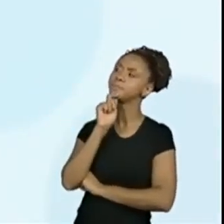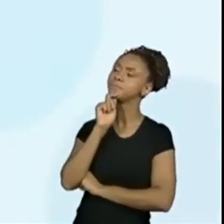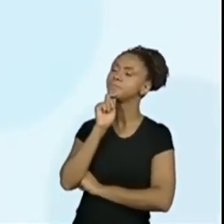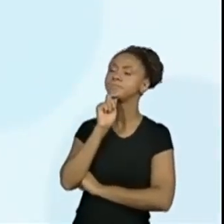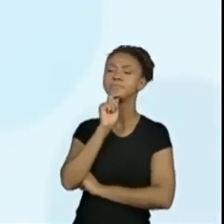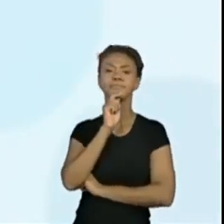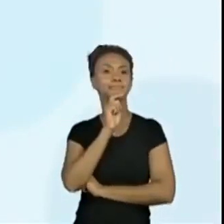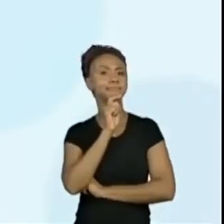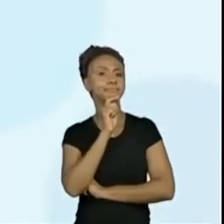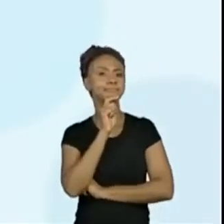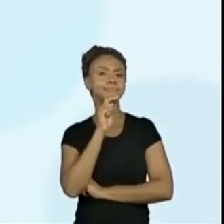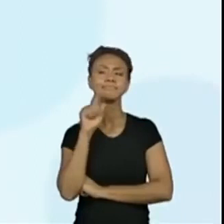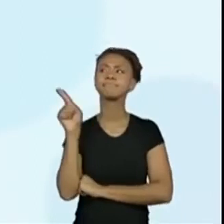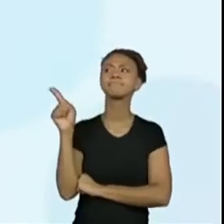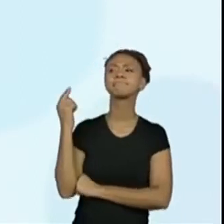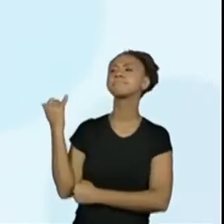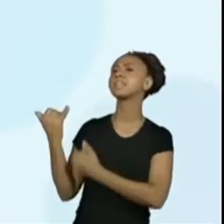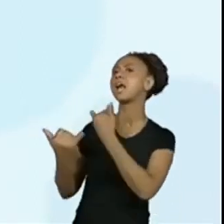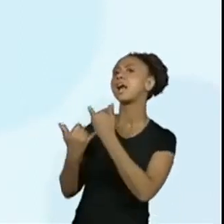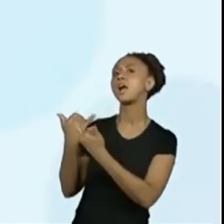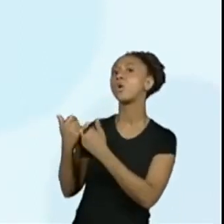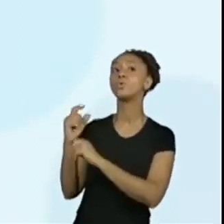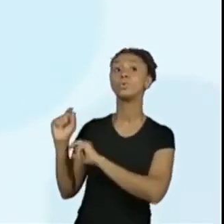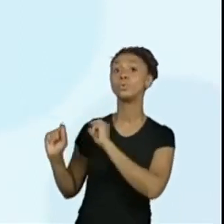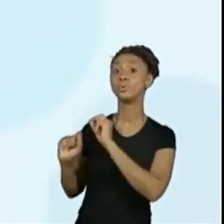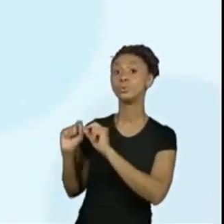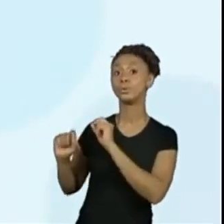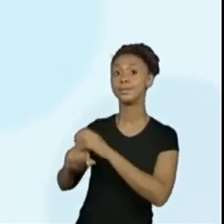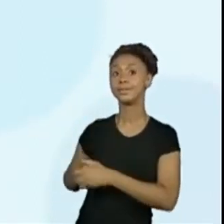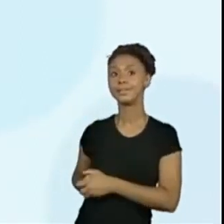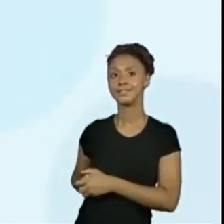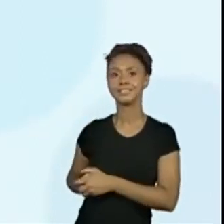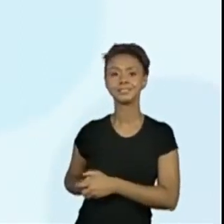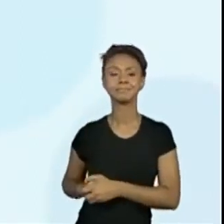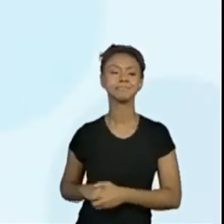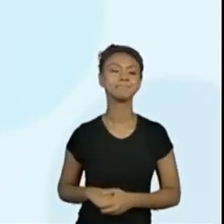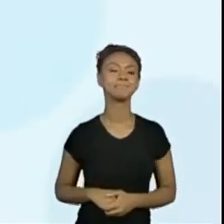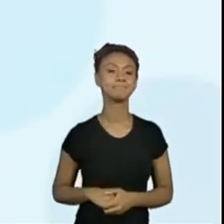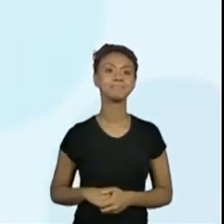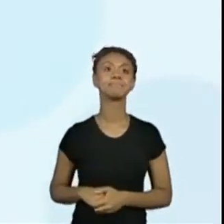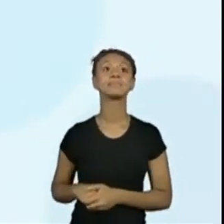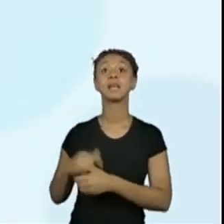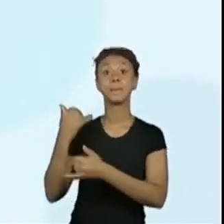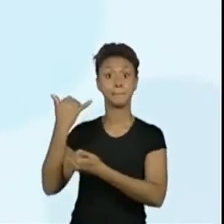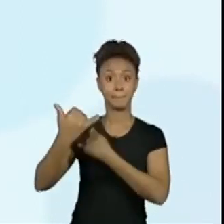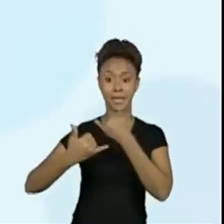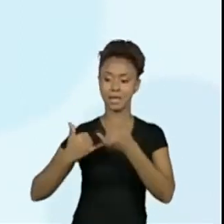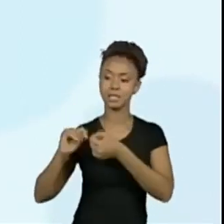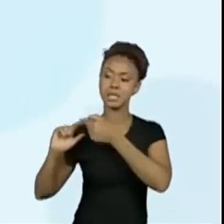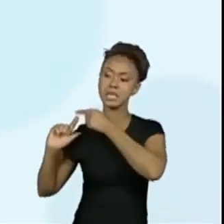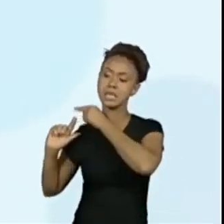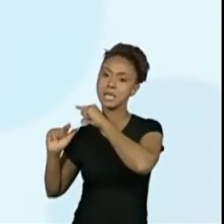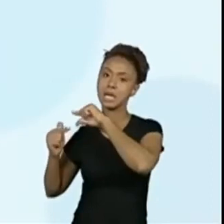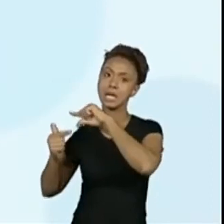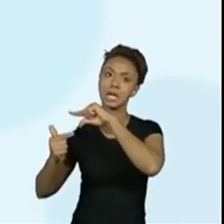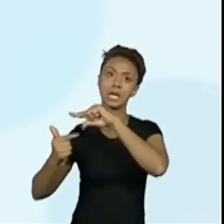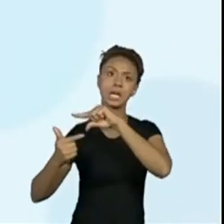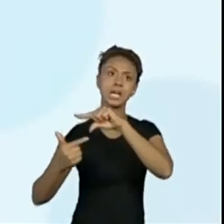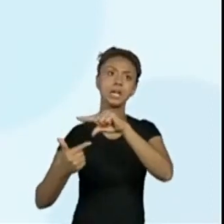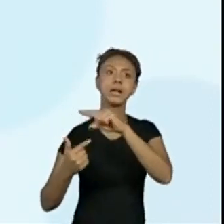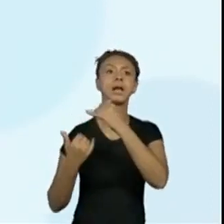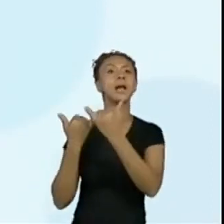Que brincadeira é esta? Pensando em brincadeiras tradicionais.